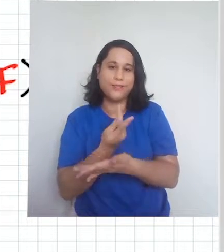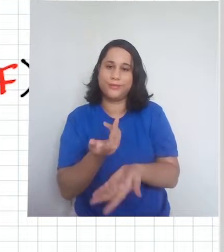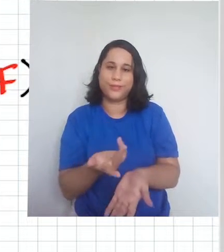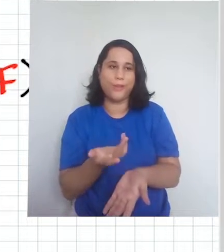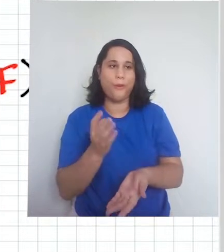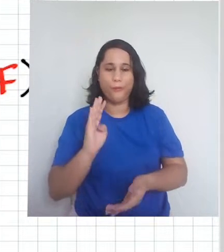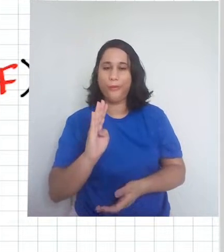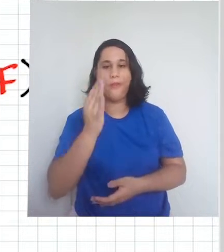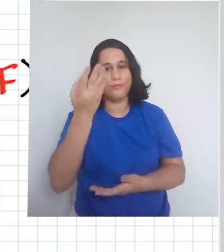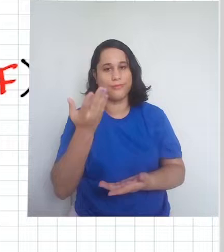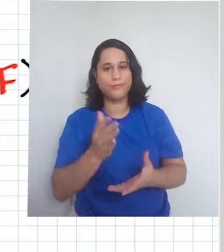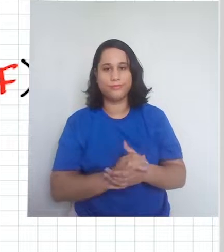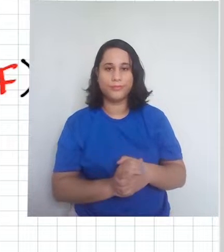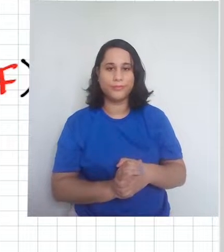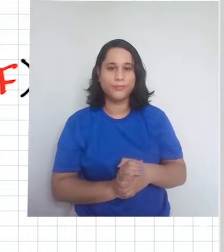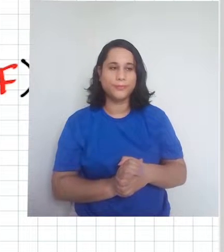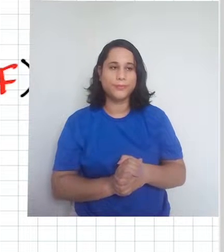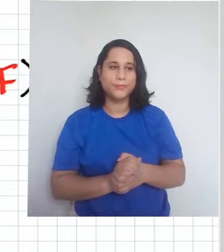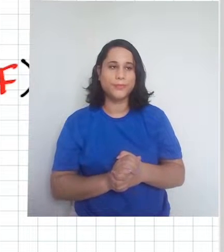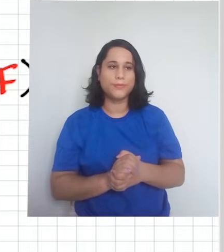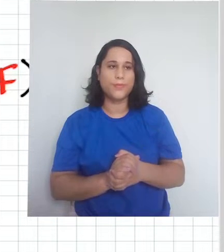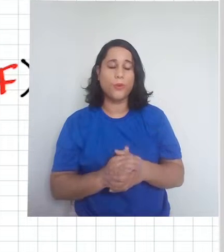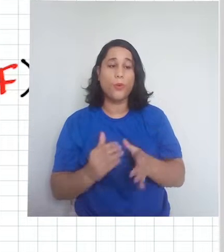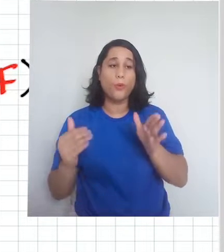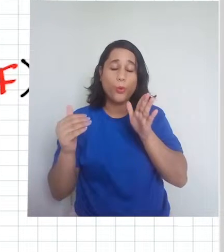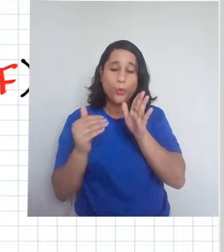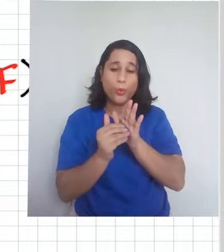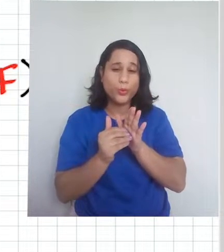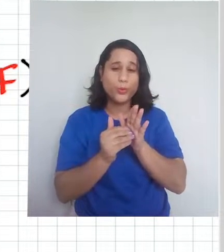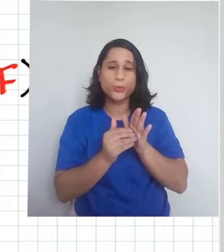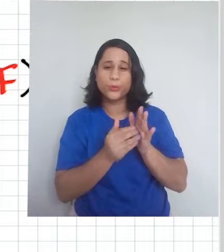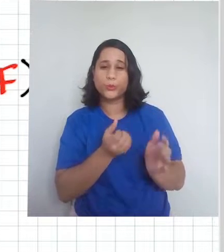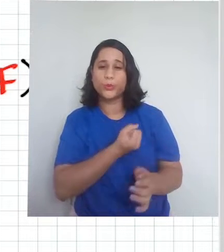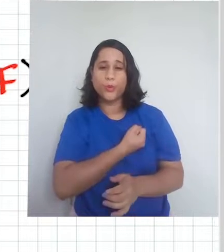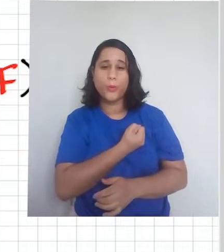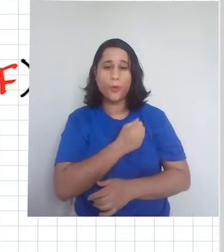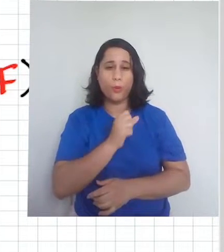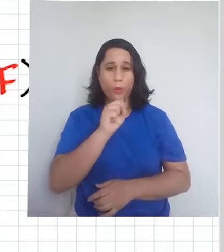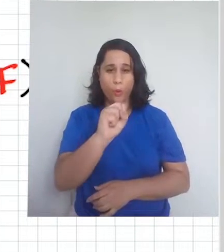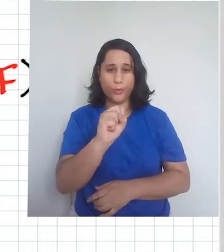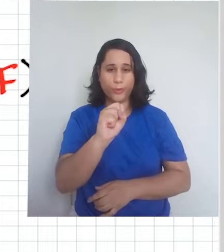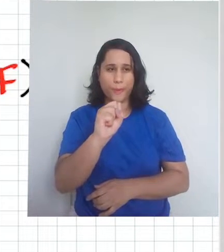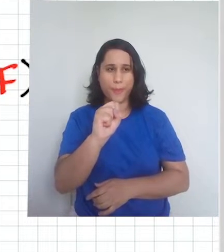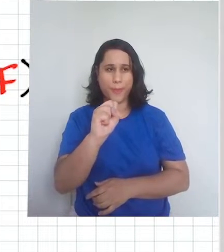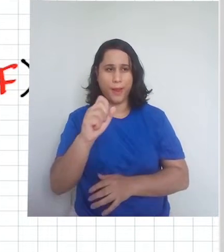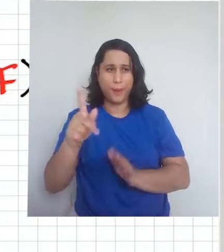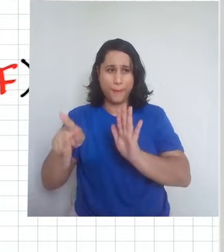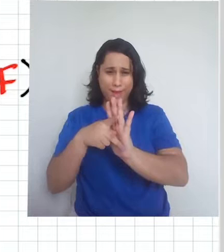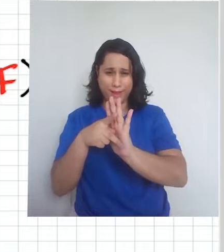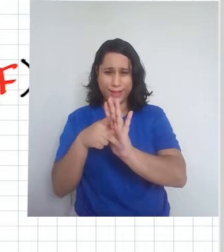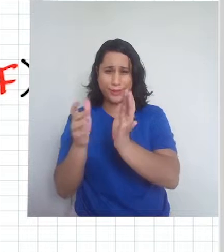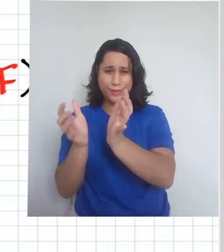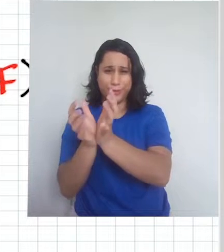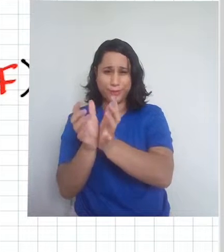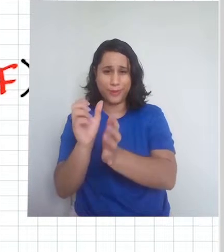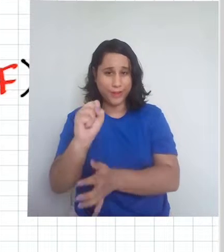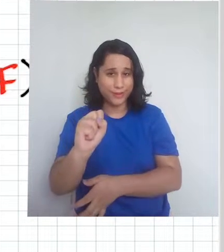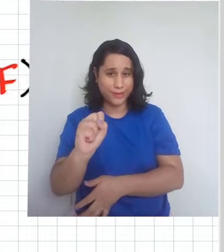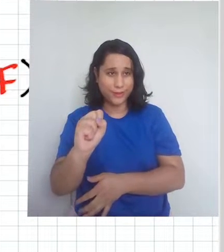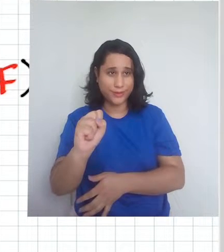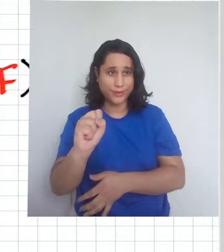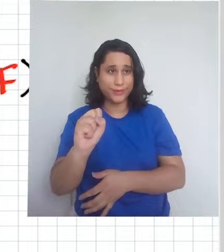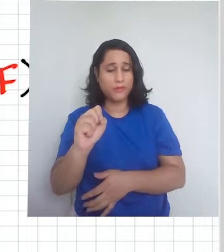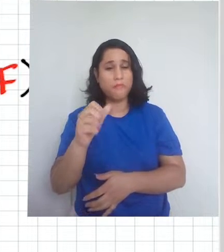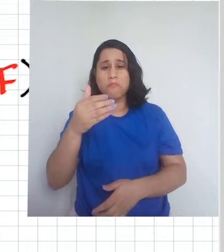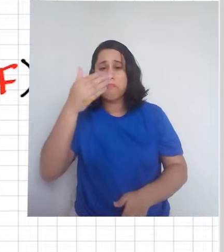afirmativa falsa. E por último, o 8 pertence a S.